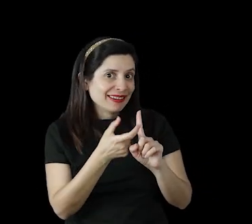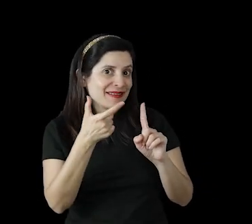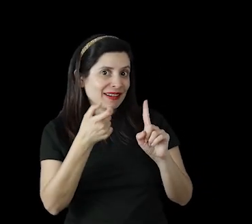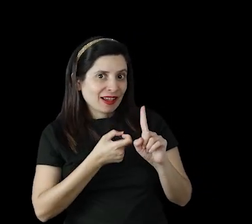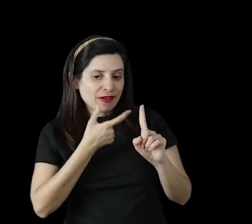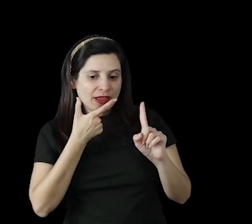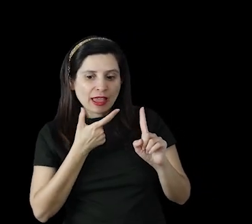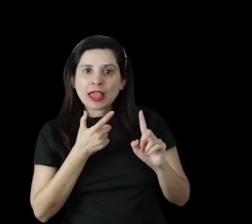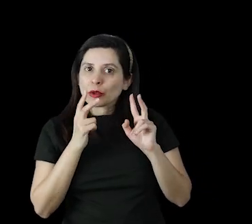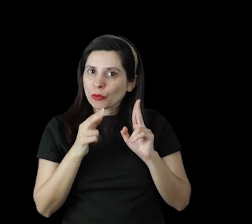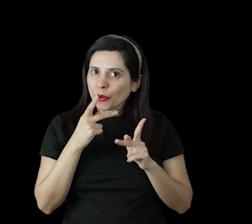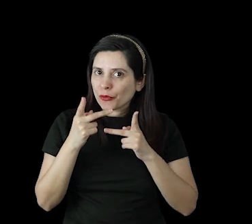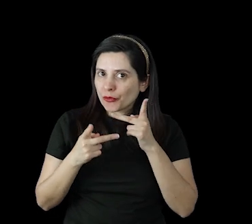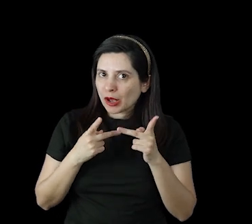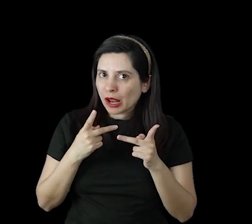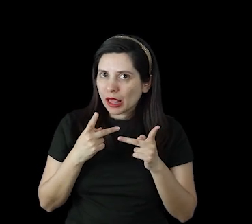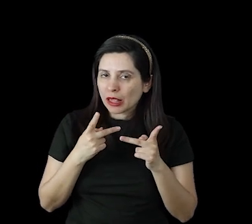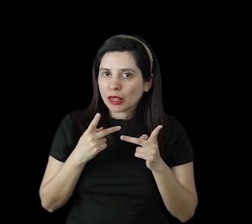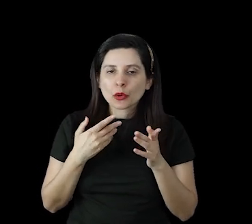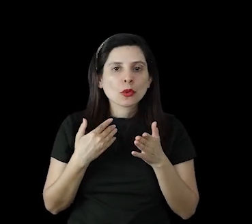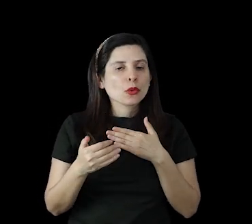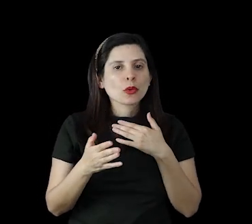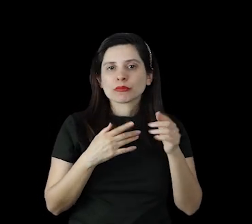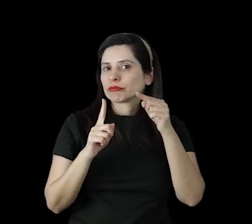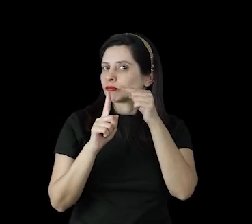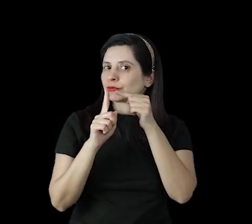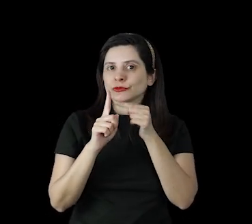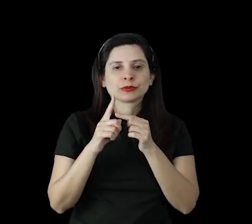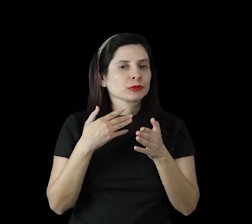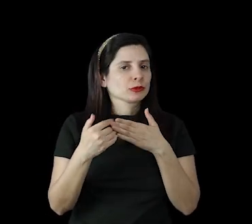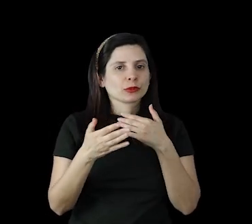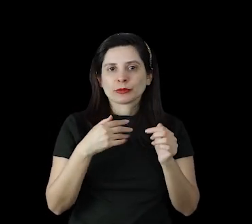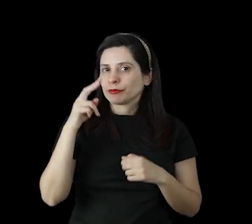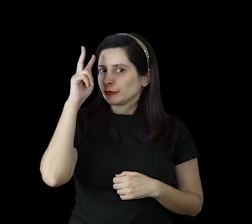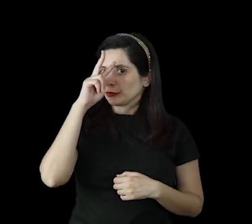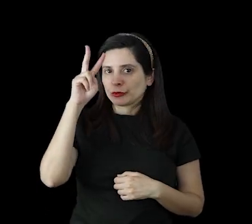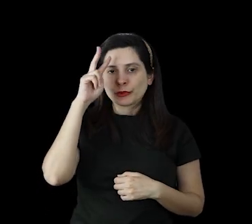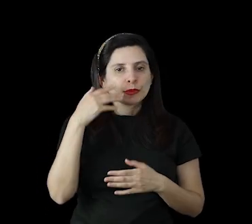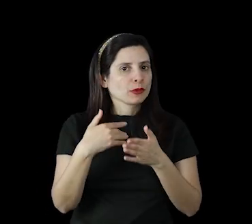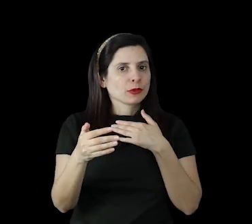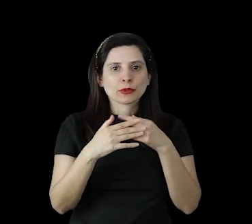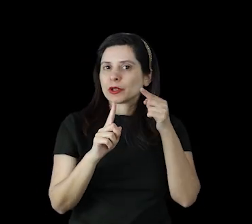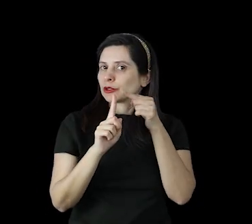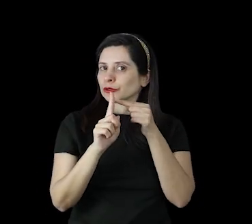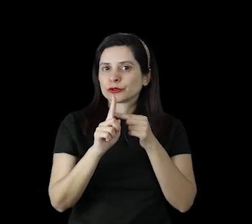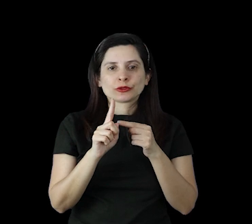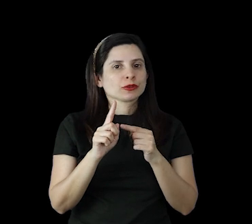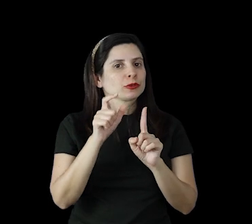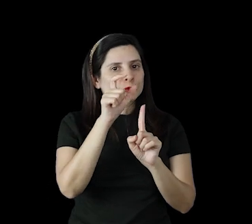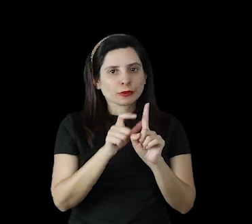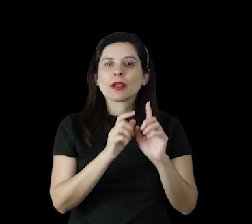falei, qualquer gênero, ou qualquer história, ou qualquer tipo de personagem passa pelas